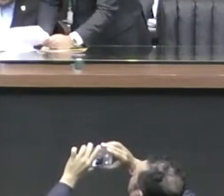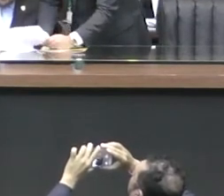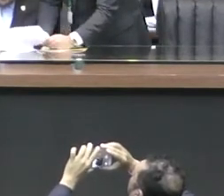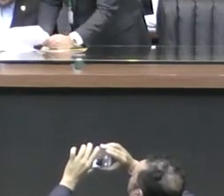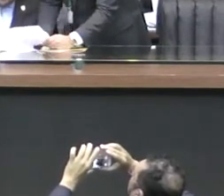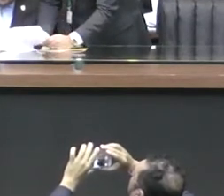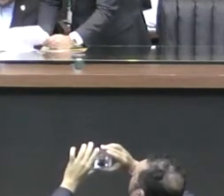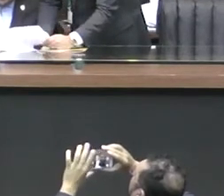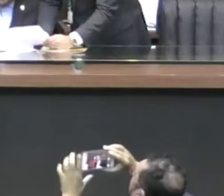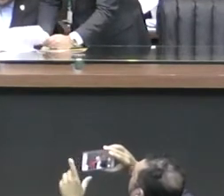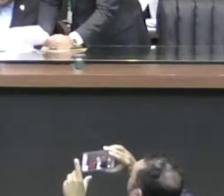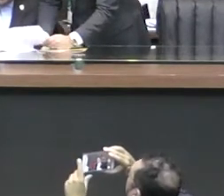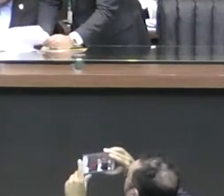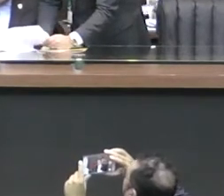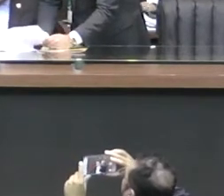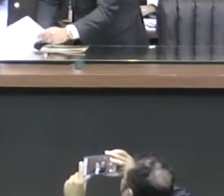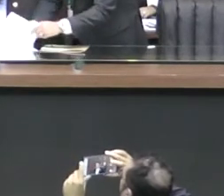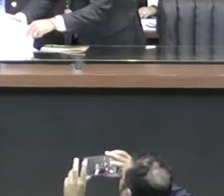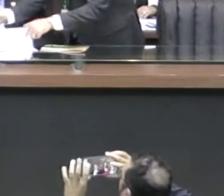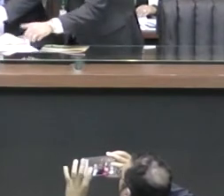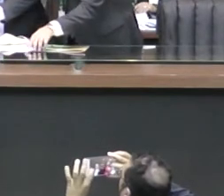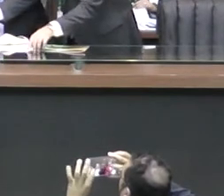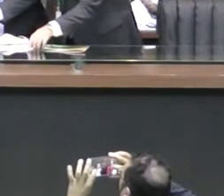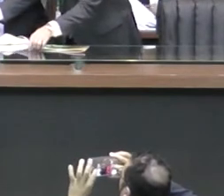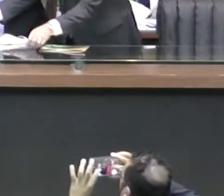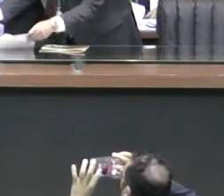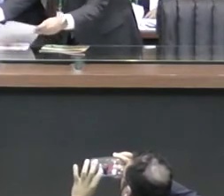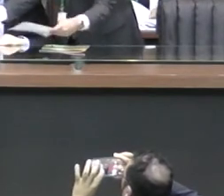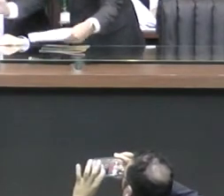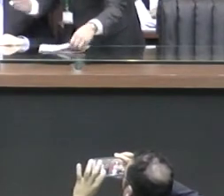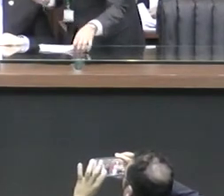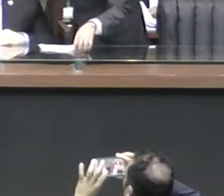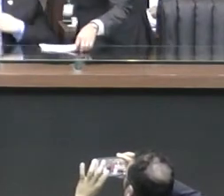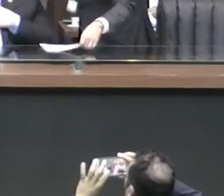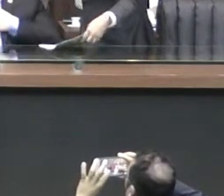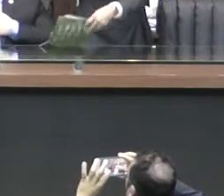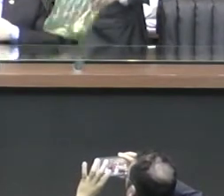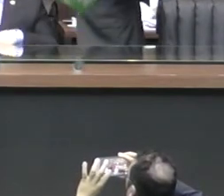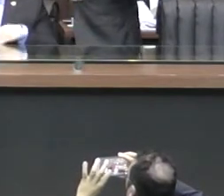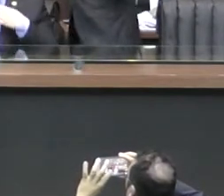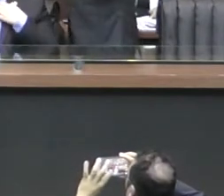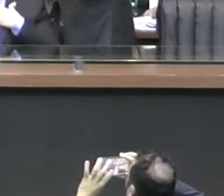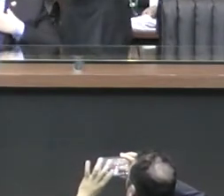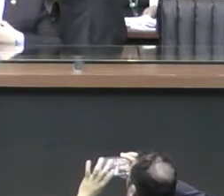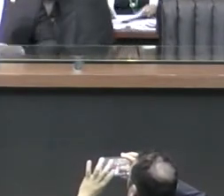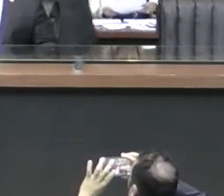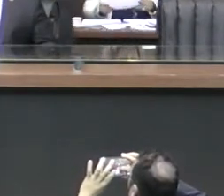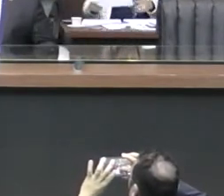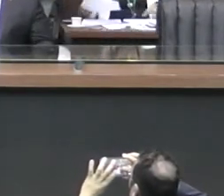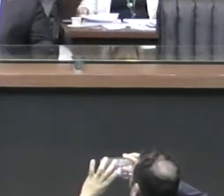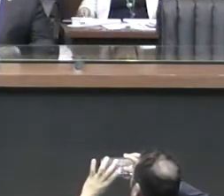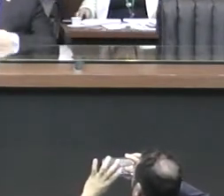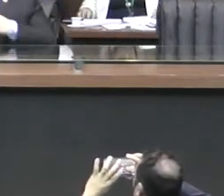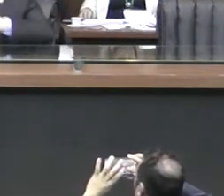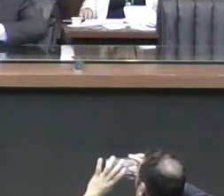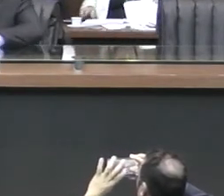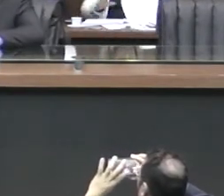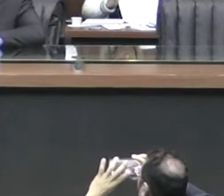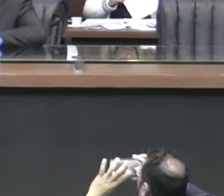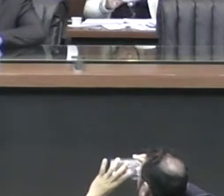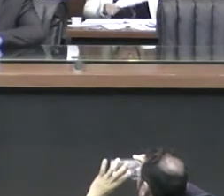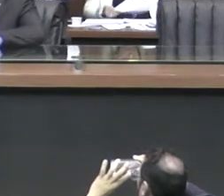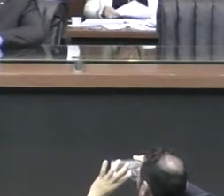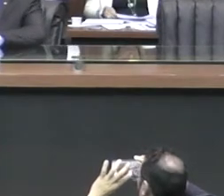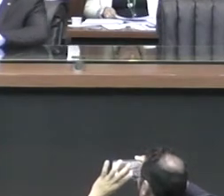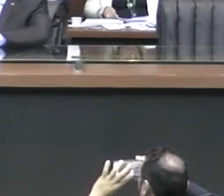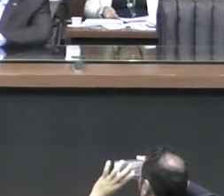Lambert Mello para tratar exatamente do assunto que os professores estão aqui deputado Belar Minolins